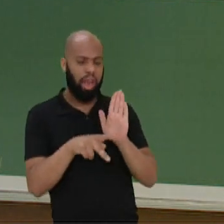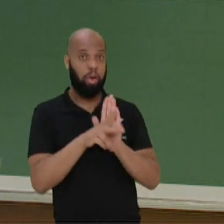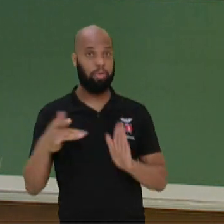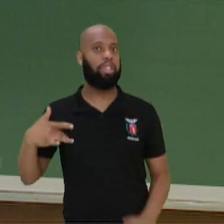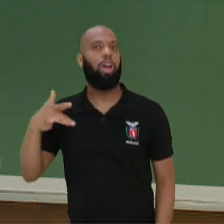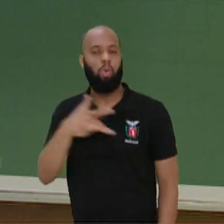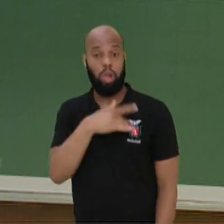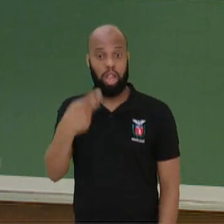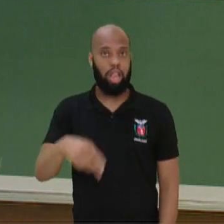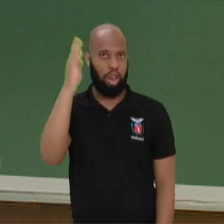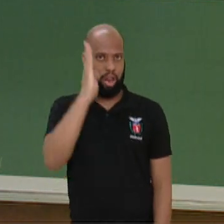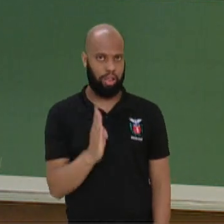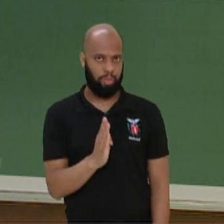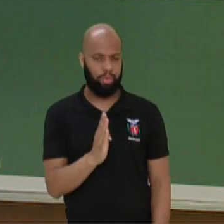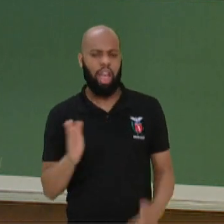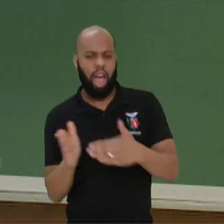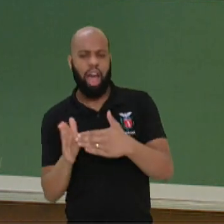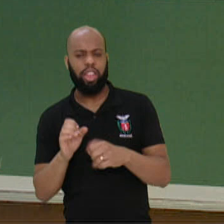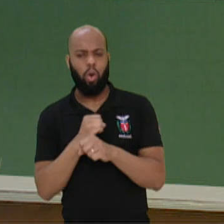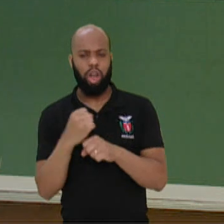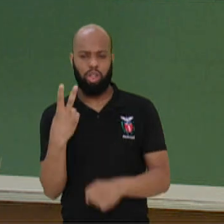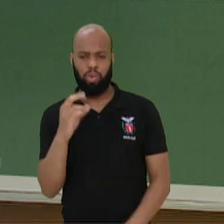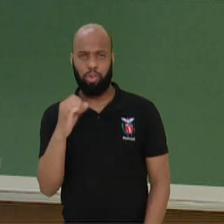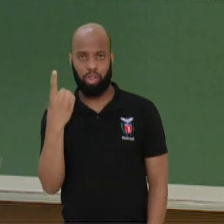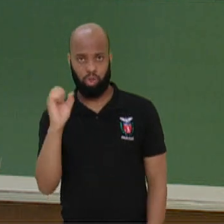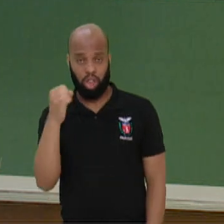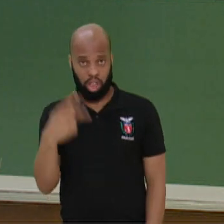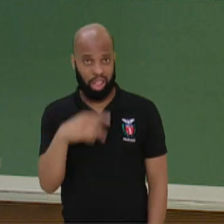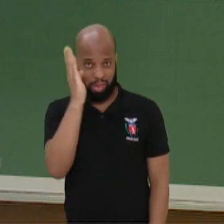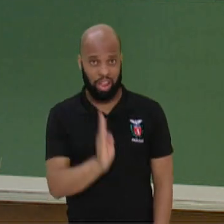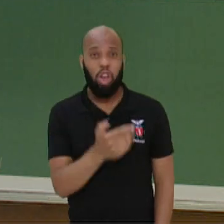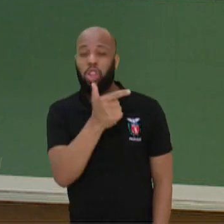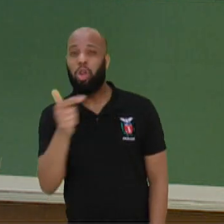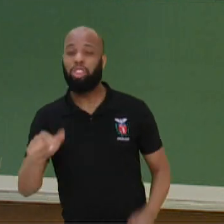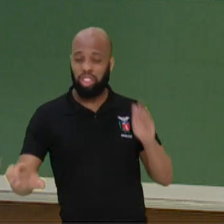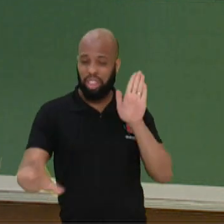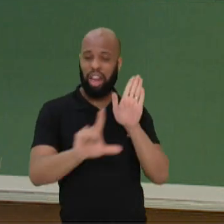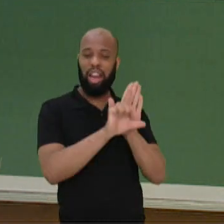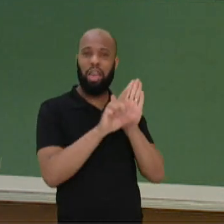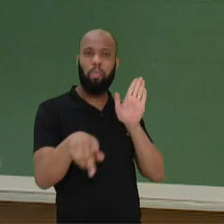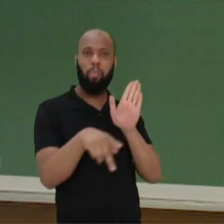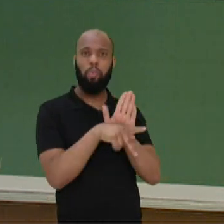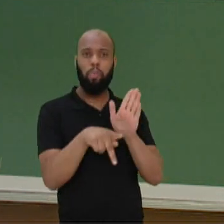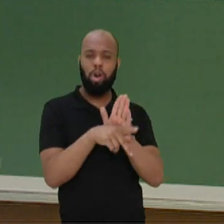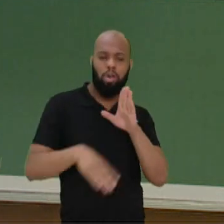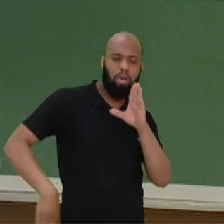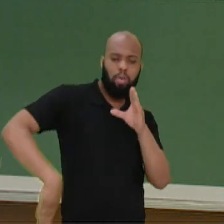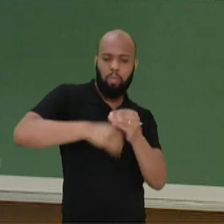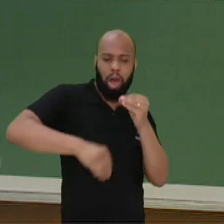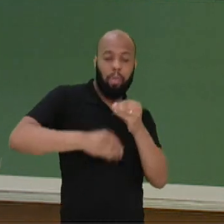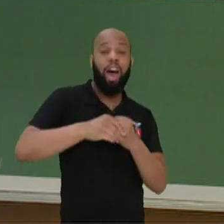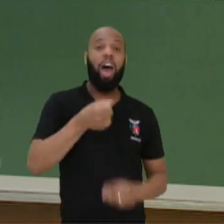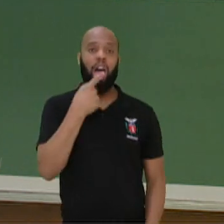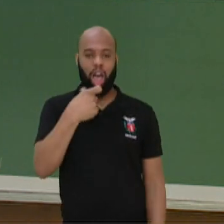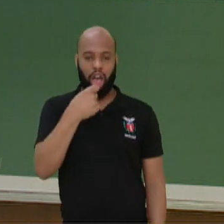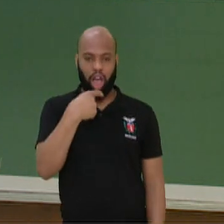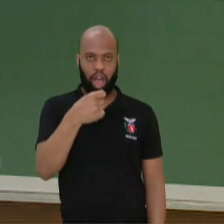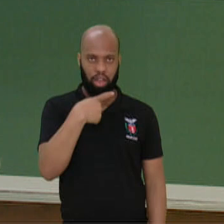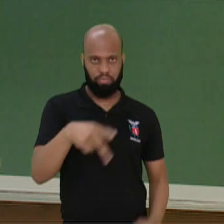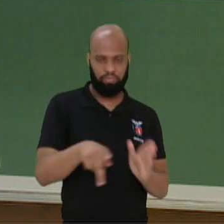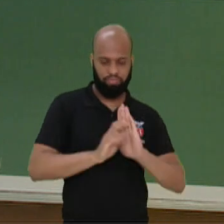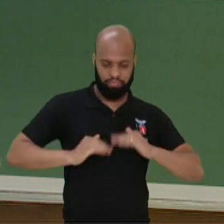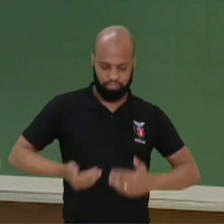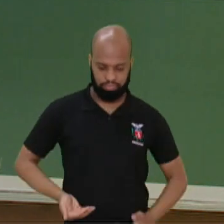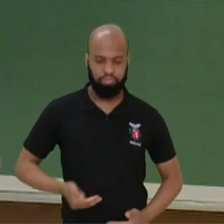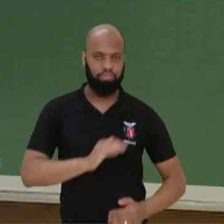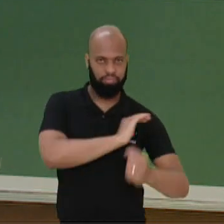Então, até 2018 aqui no Brasil, não havia uma definição legal para suplementos alimentares. E